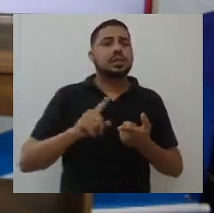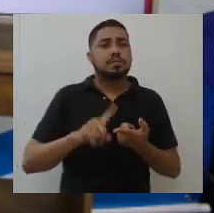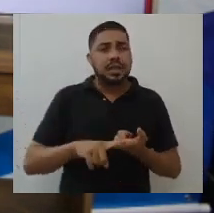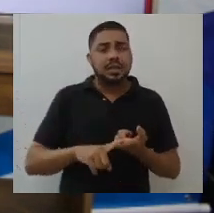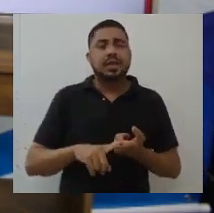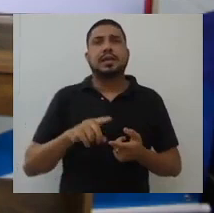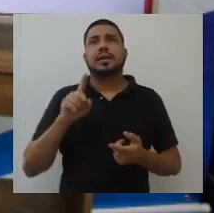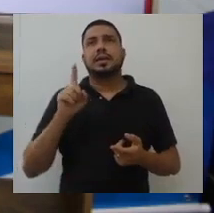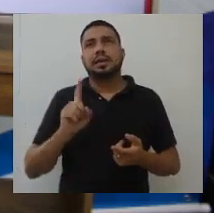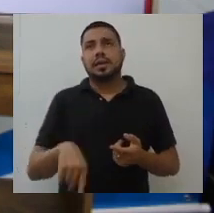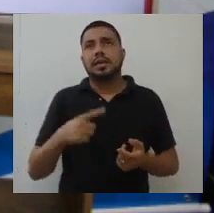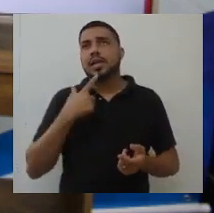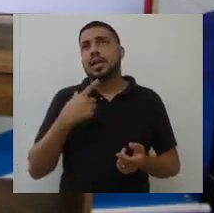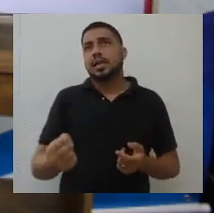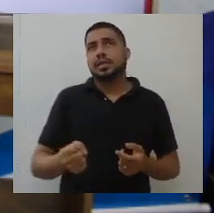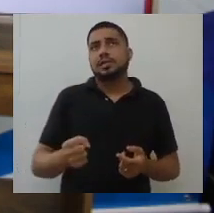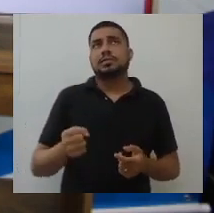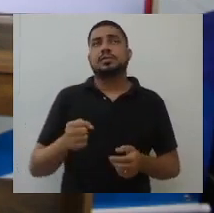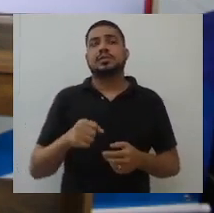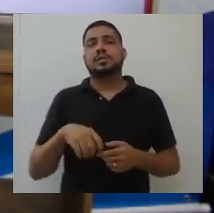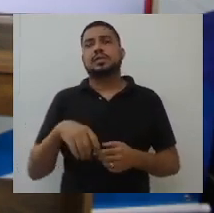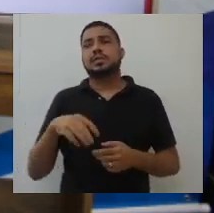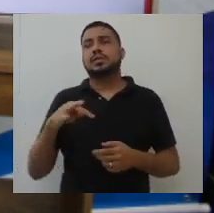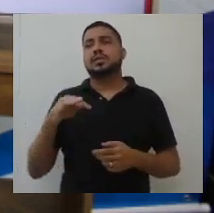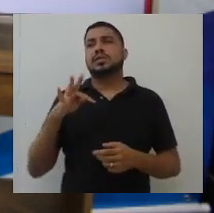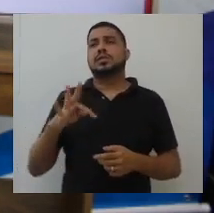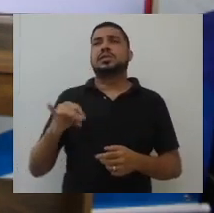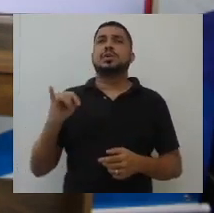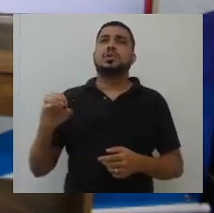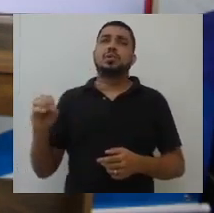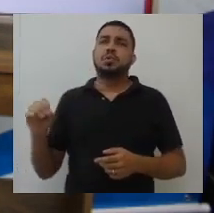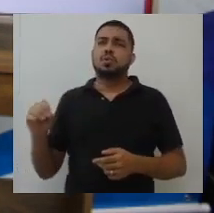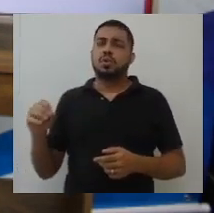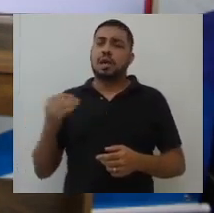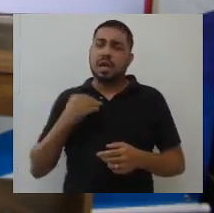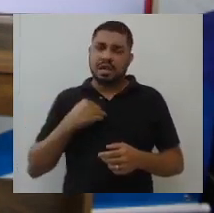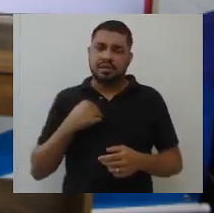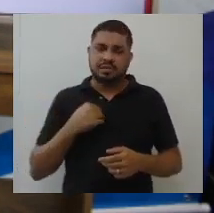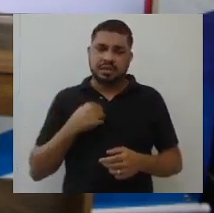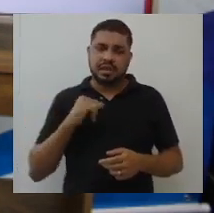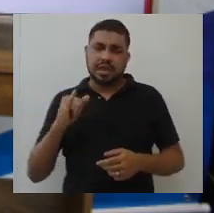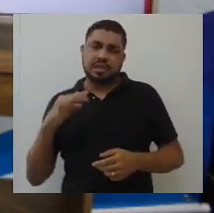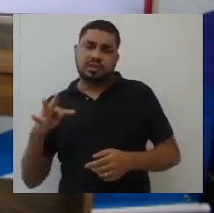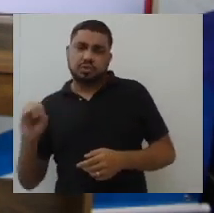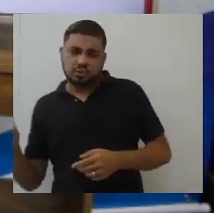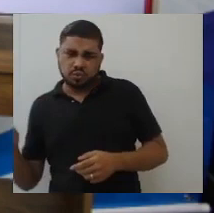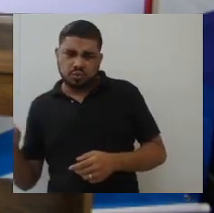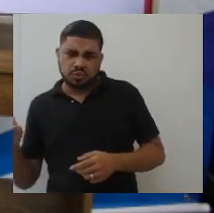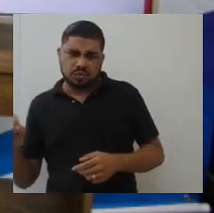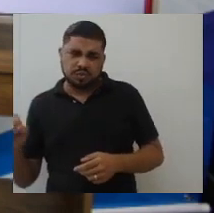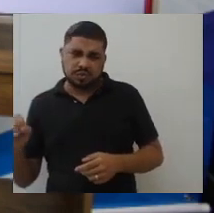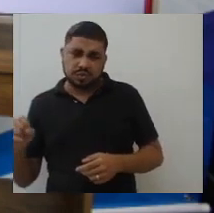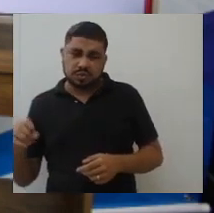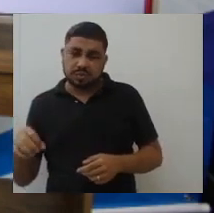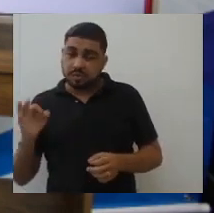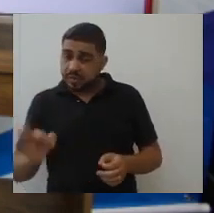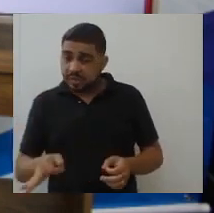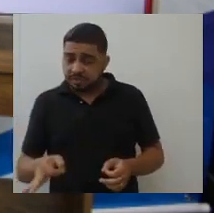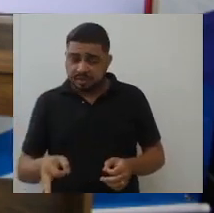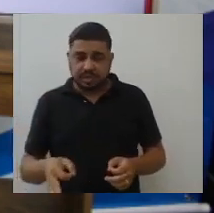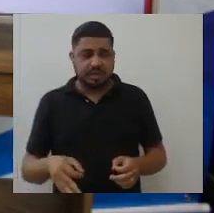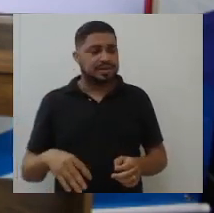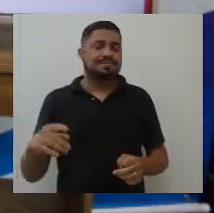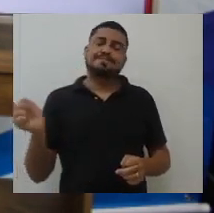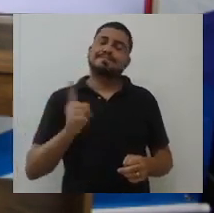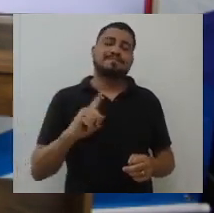significa, traduzido na língua inglesa como to, o tell. Então, eu também seria I too, correto? O aluno pergunta e eu digo, não